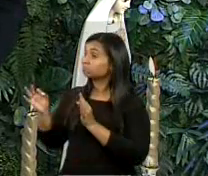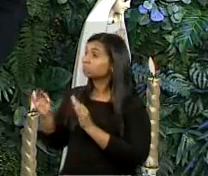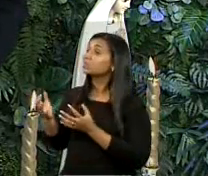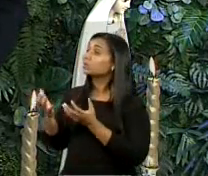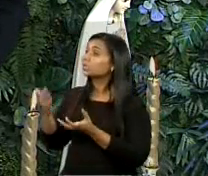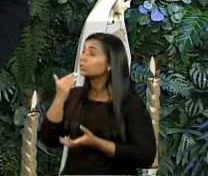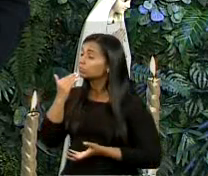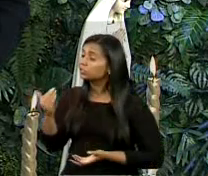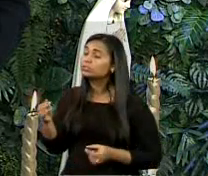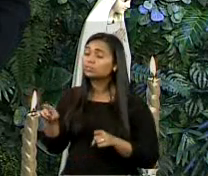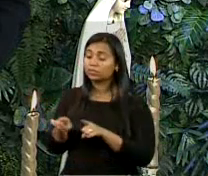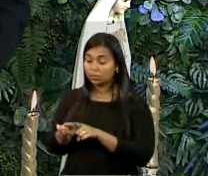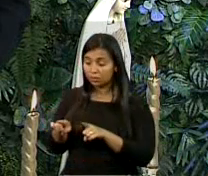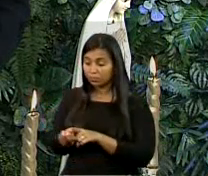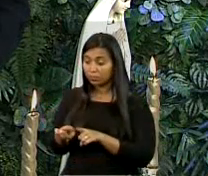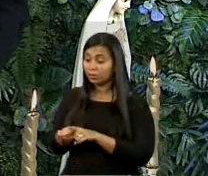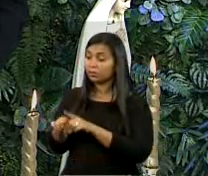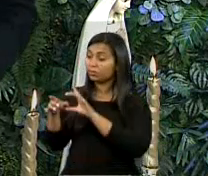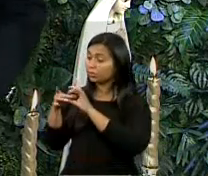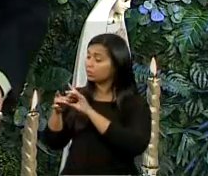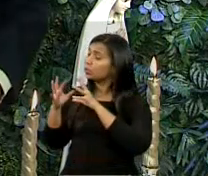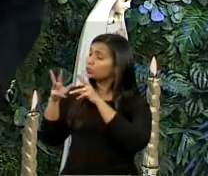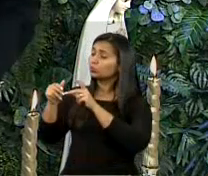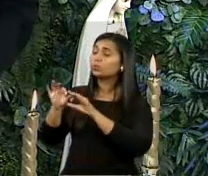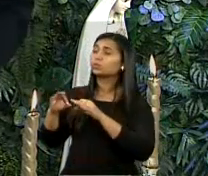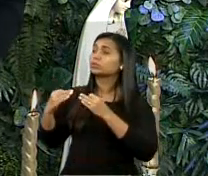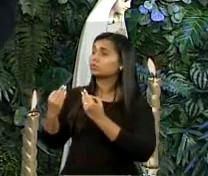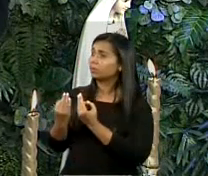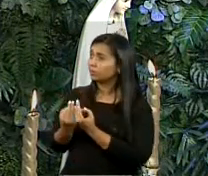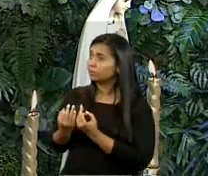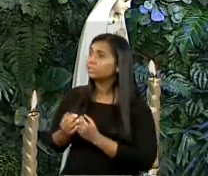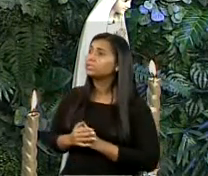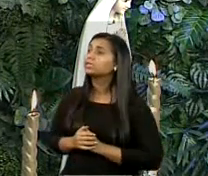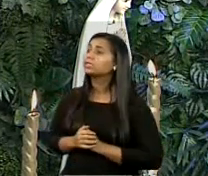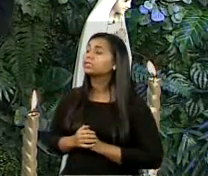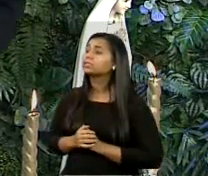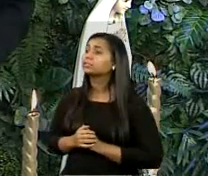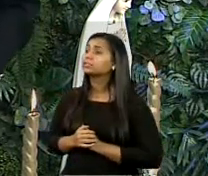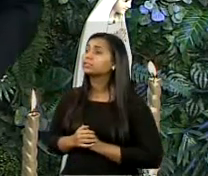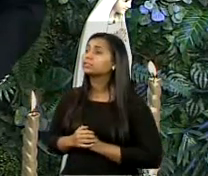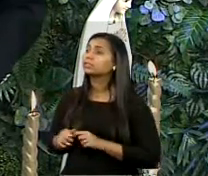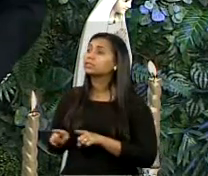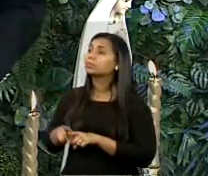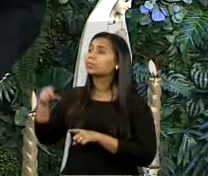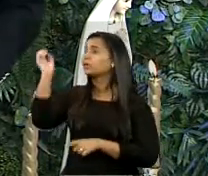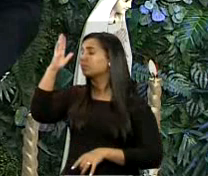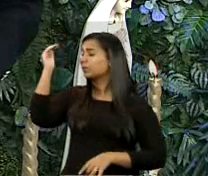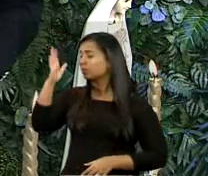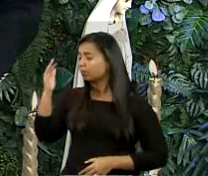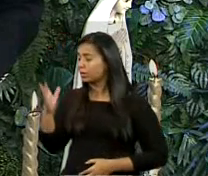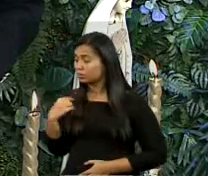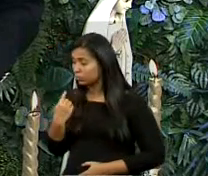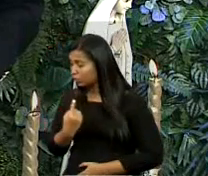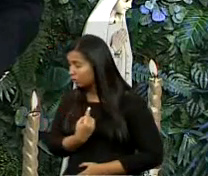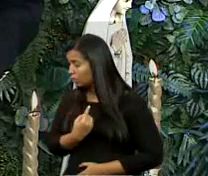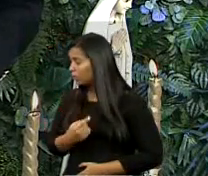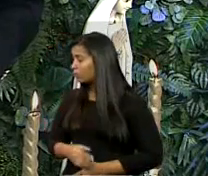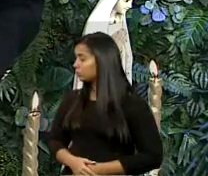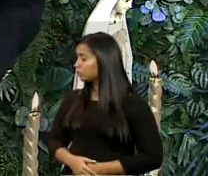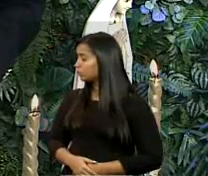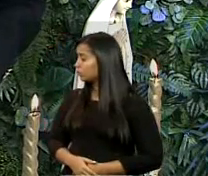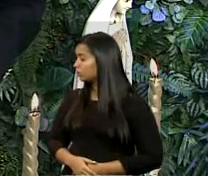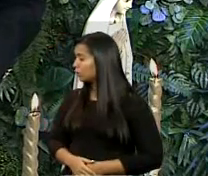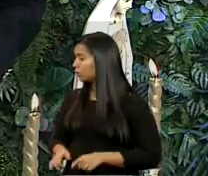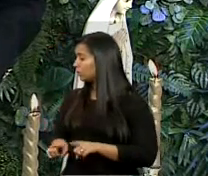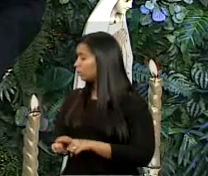quero pedir também pela união das famílias. Certo. O nosso Brasil. Muito bem.